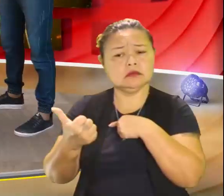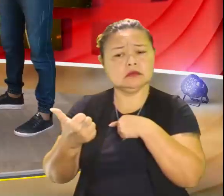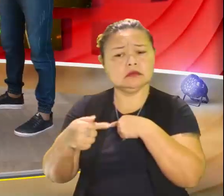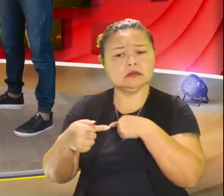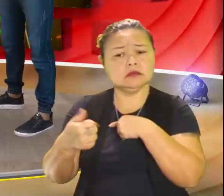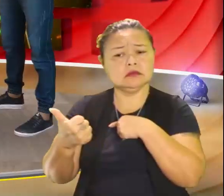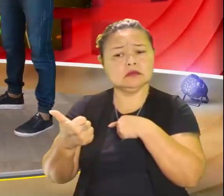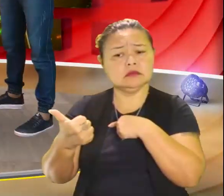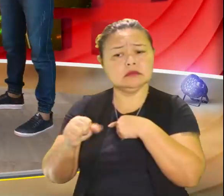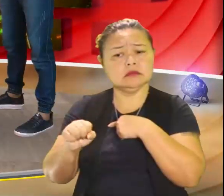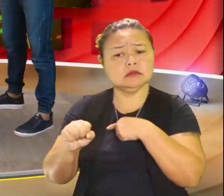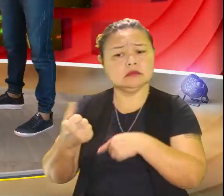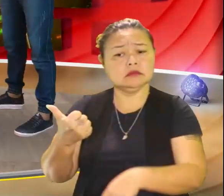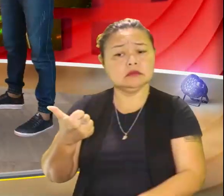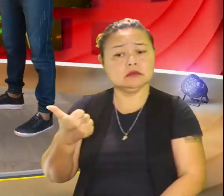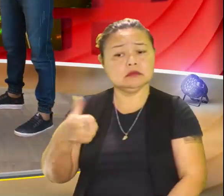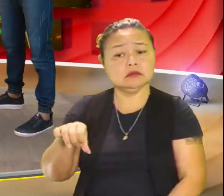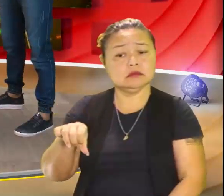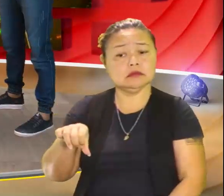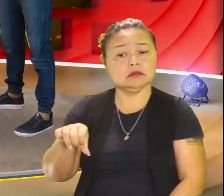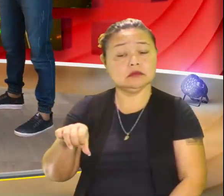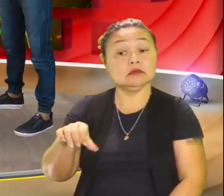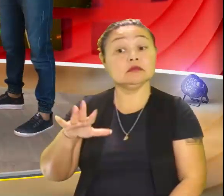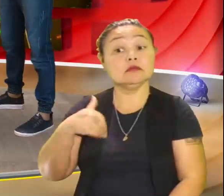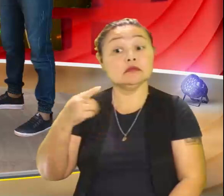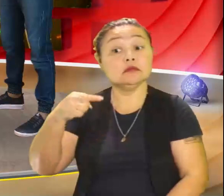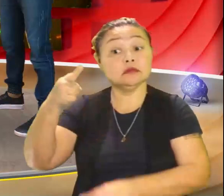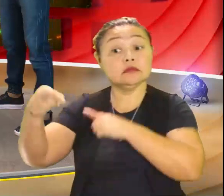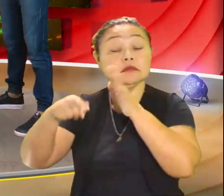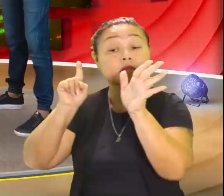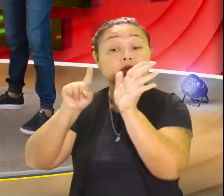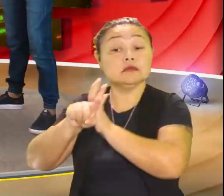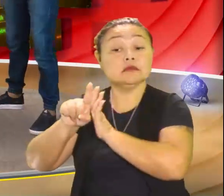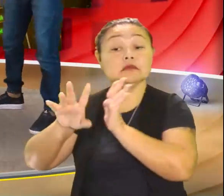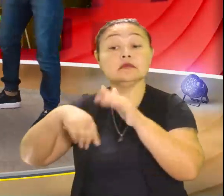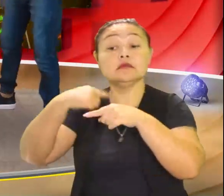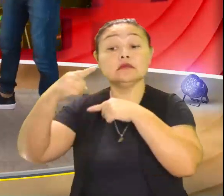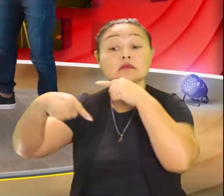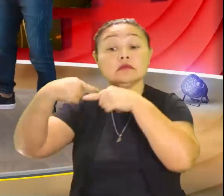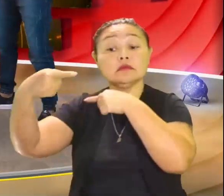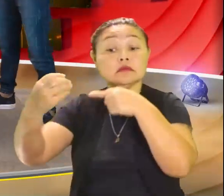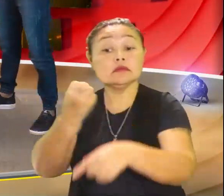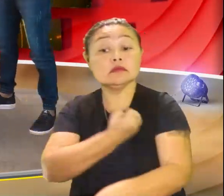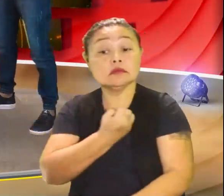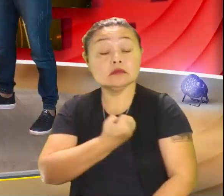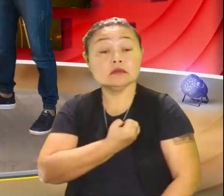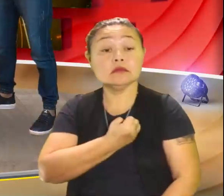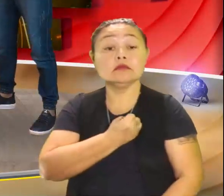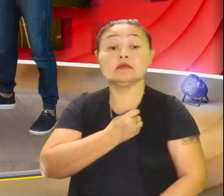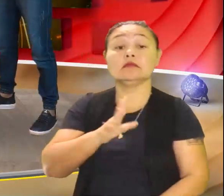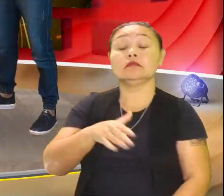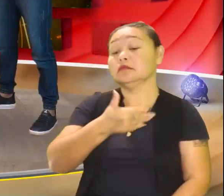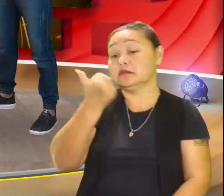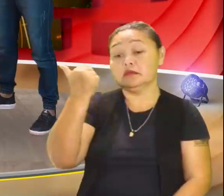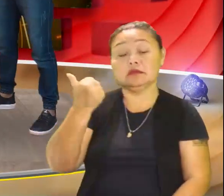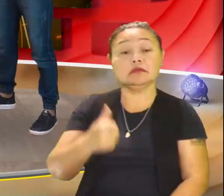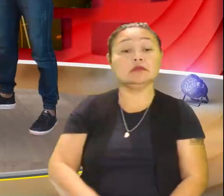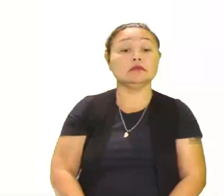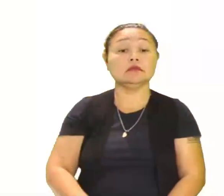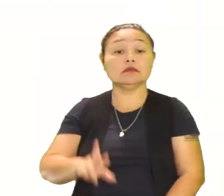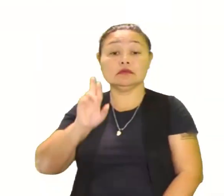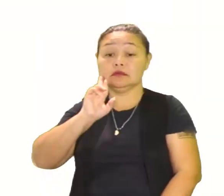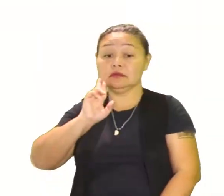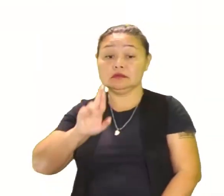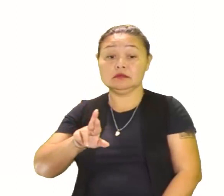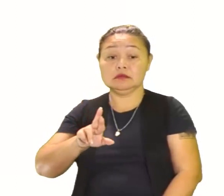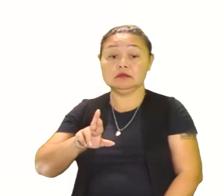16, 17, 18 e 19. E a pergunta era, qual é o próximo número da sequência? Vamos lá?